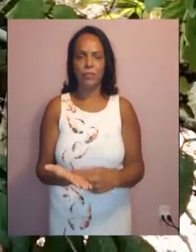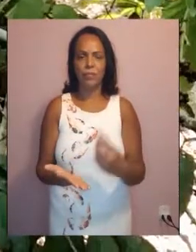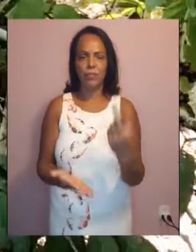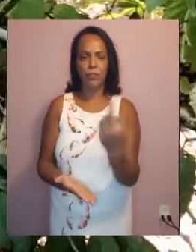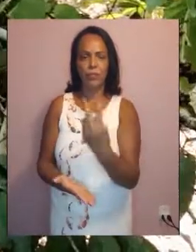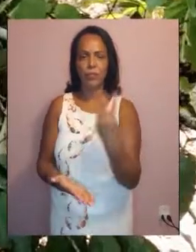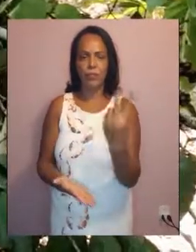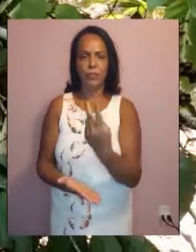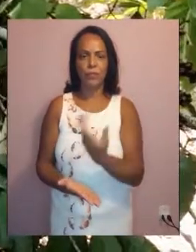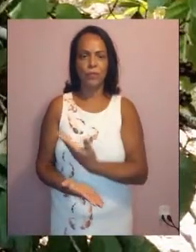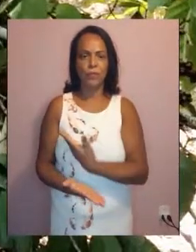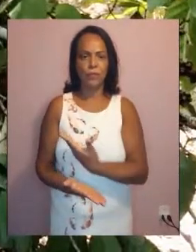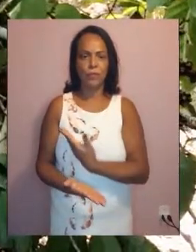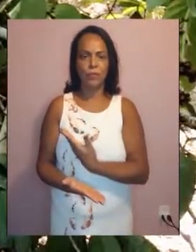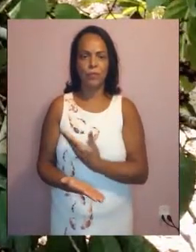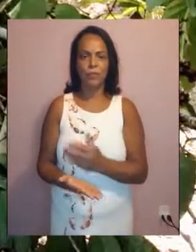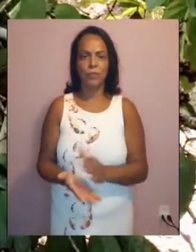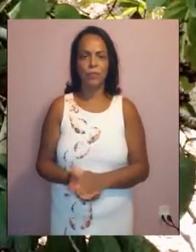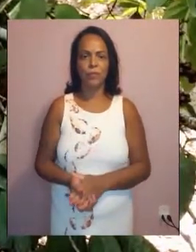eles